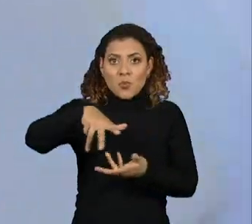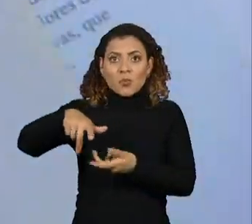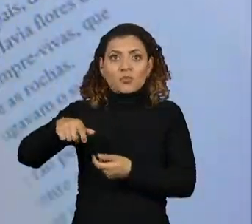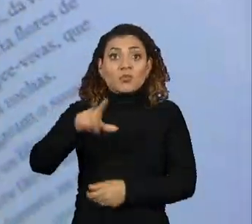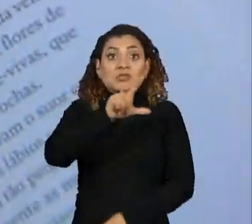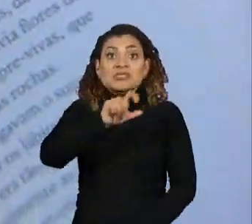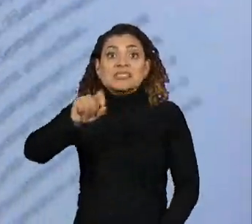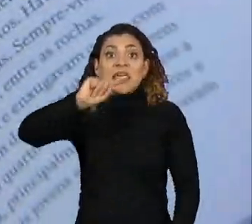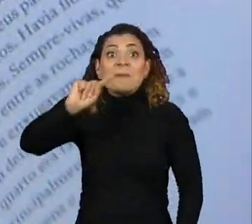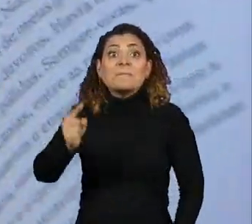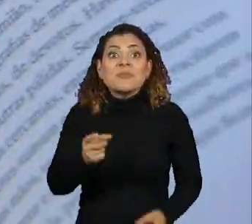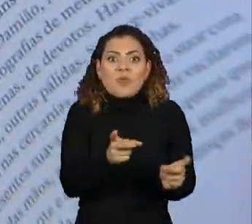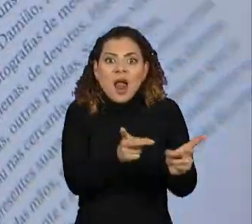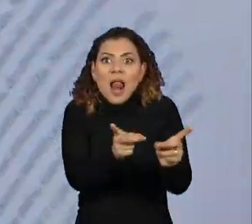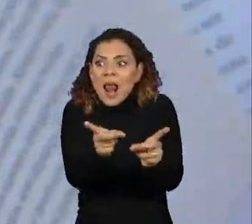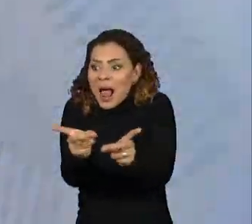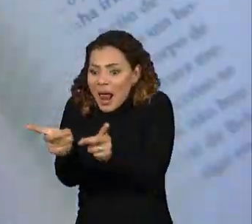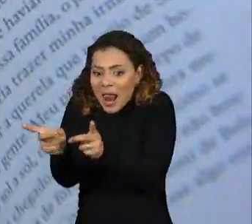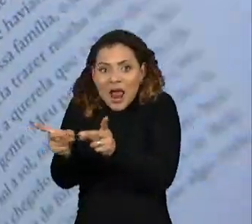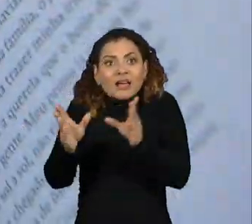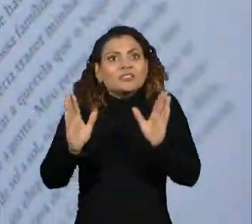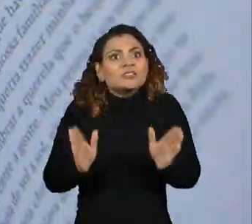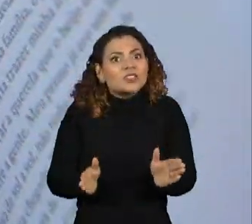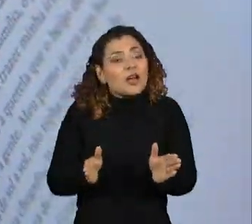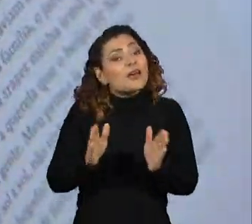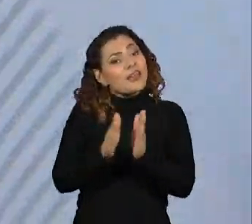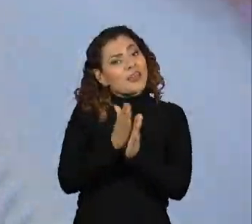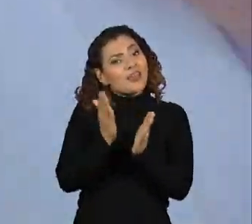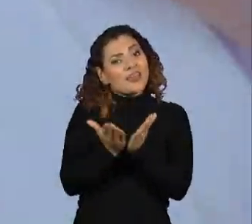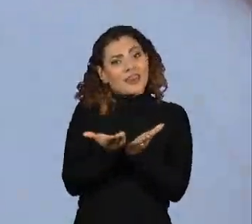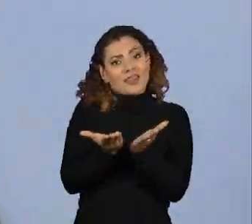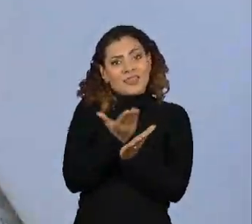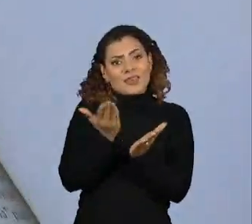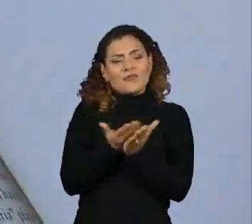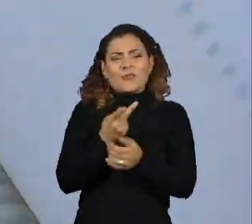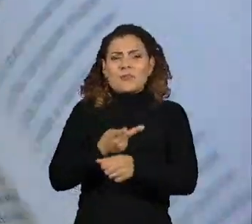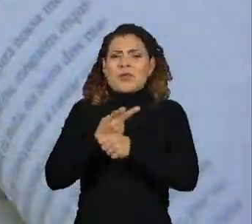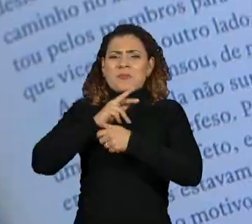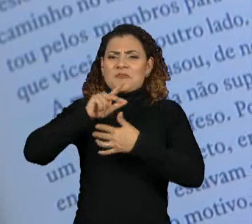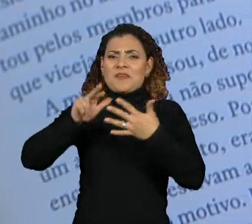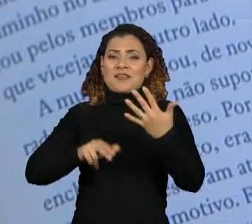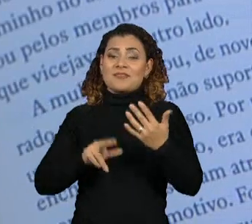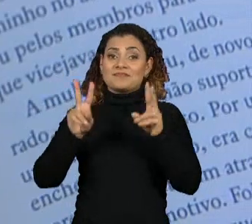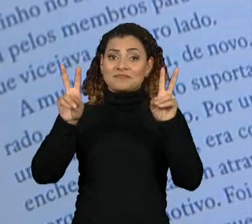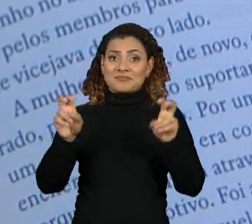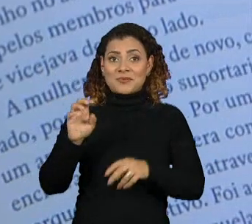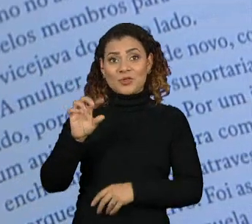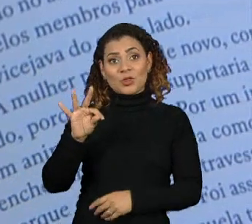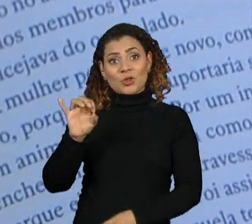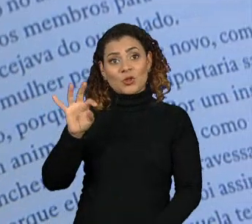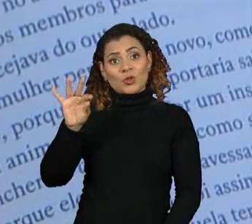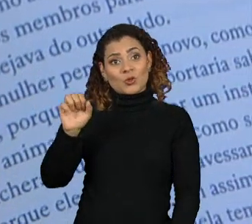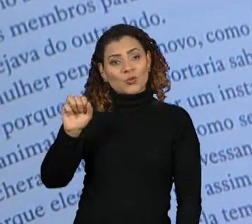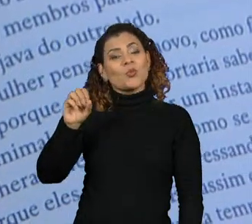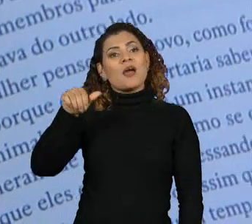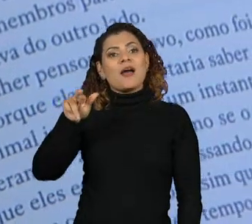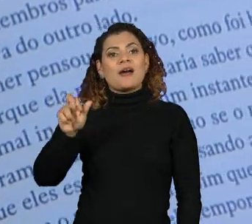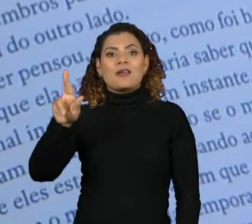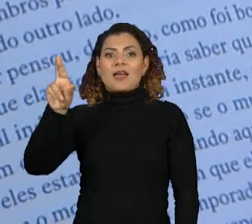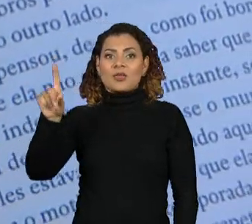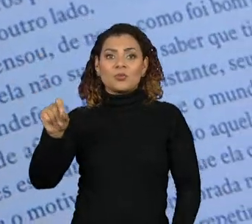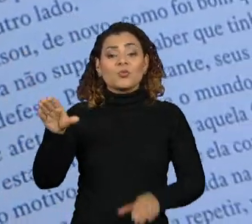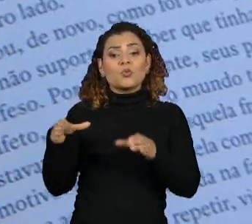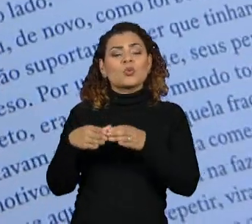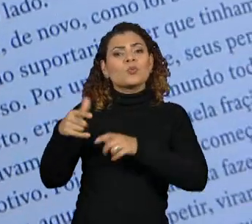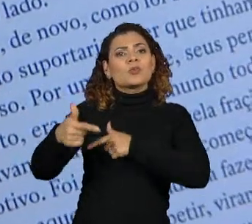exemplares vendidos no Brasil, o livro Torto Arado ganhou prêmios e leitores encantados ao descrever a vida precária de um